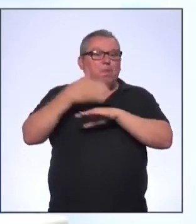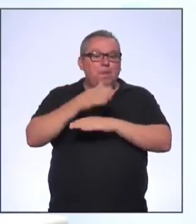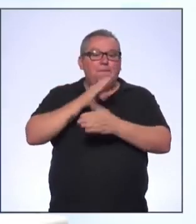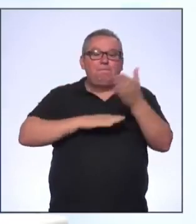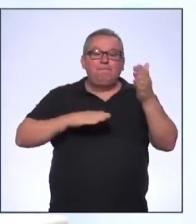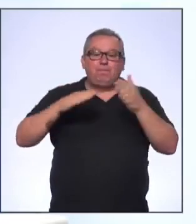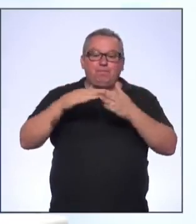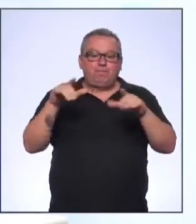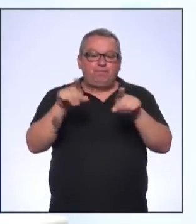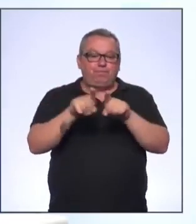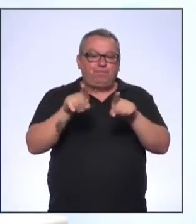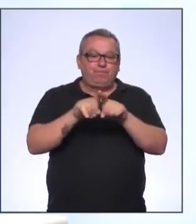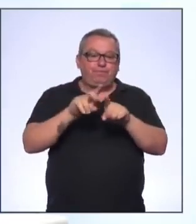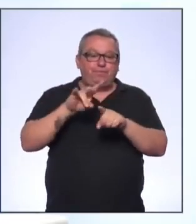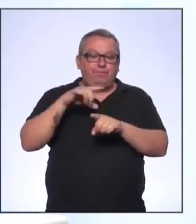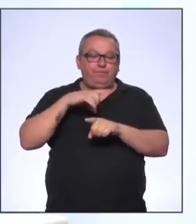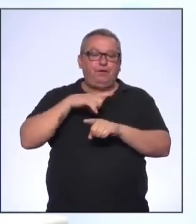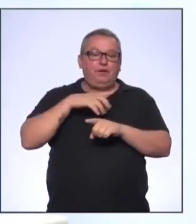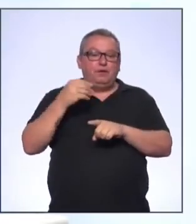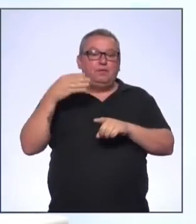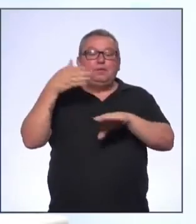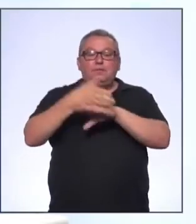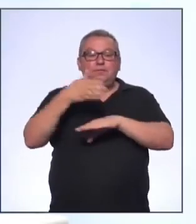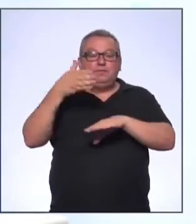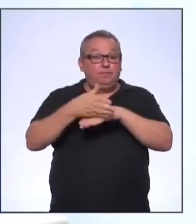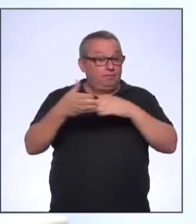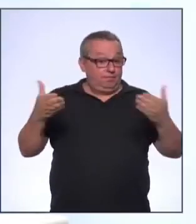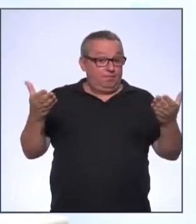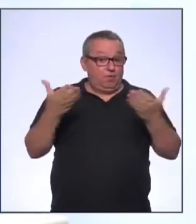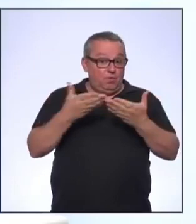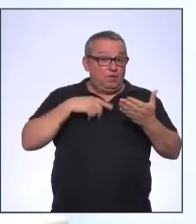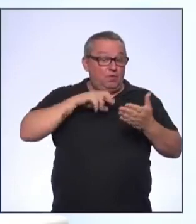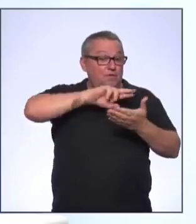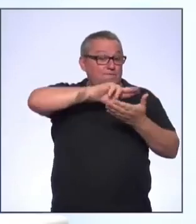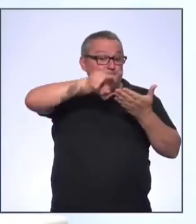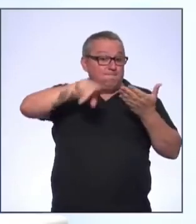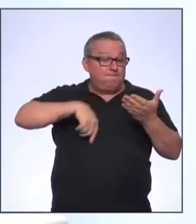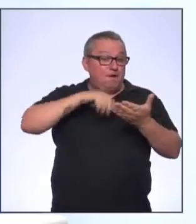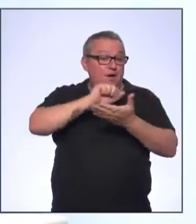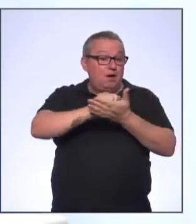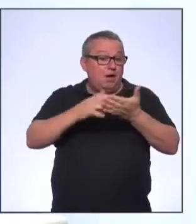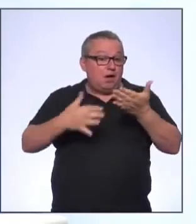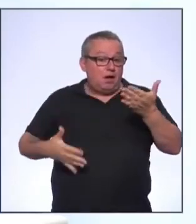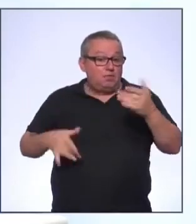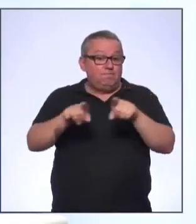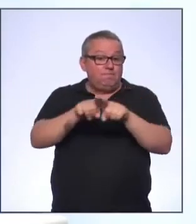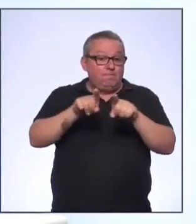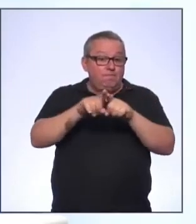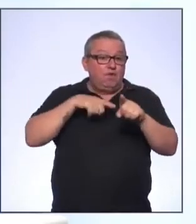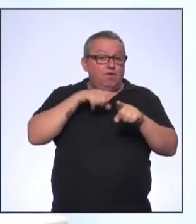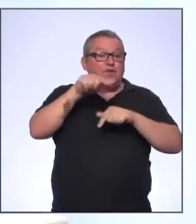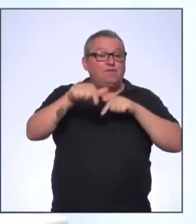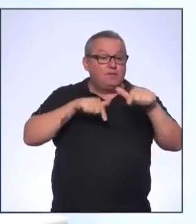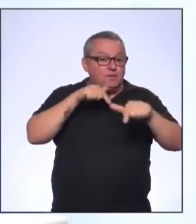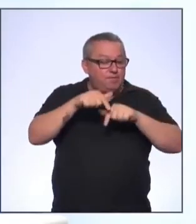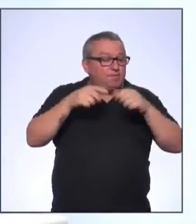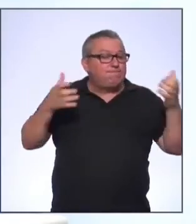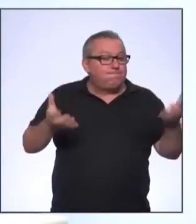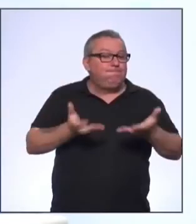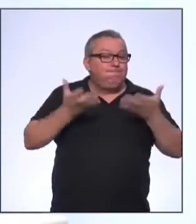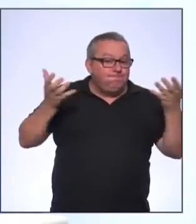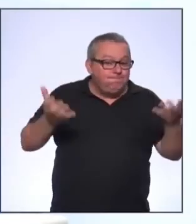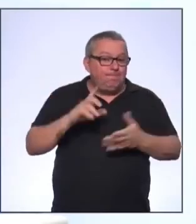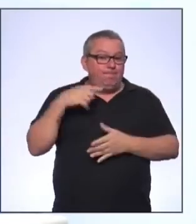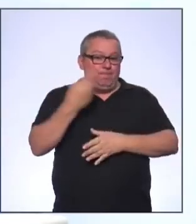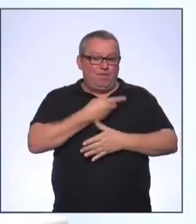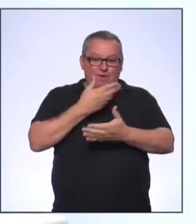momento. E vamos ter muita participação de vocês hoje. Temos várias atividades e você será sujeito ativo hoje, participará ativamente de nossa